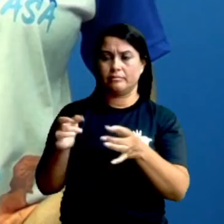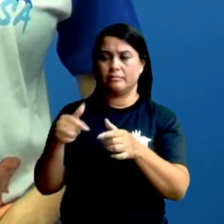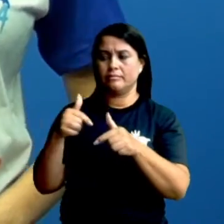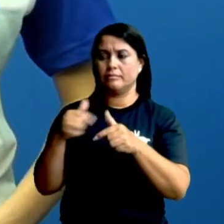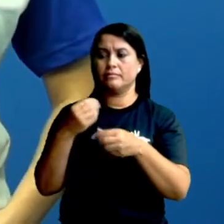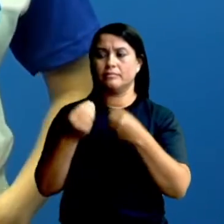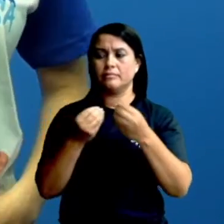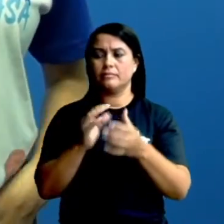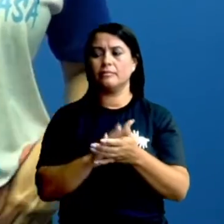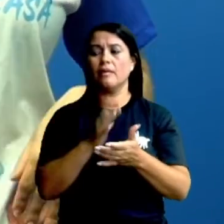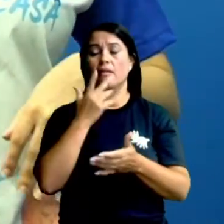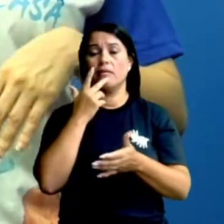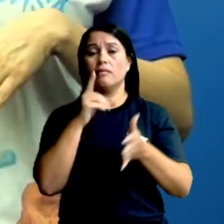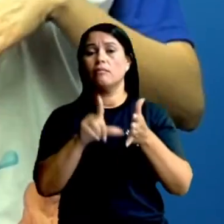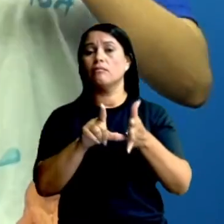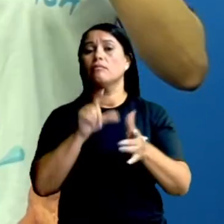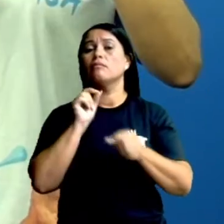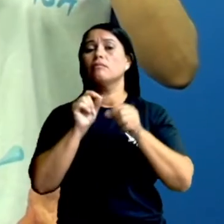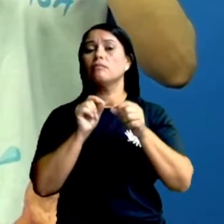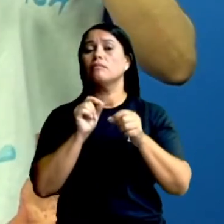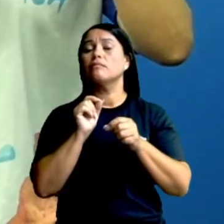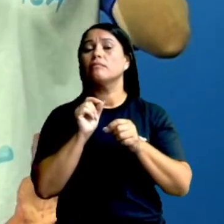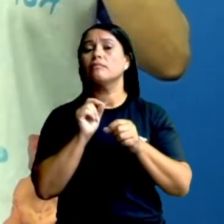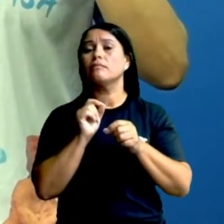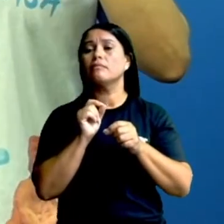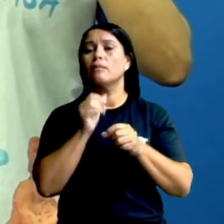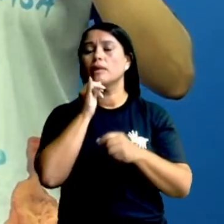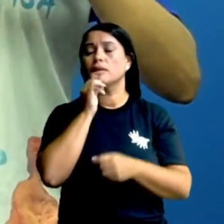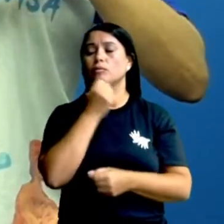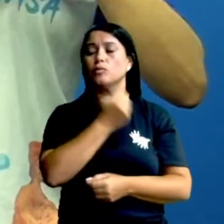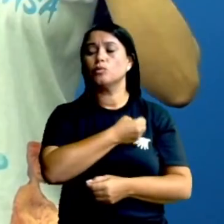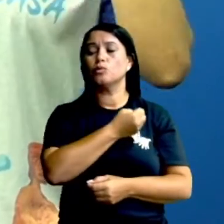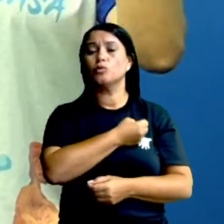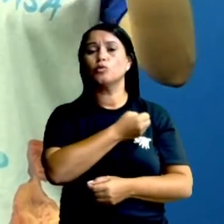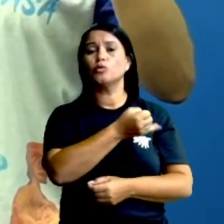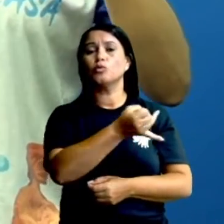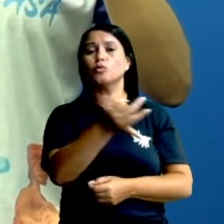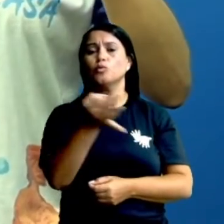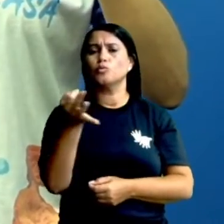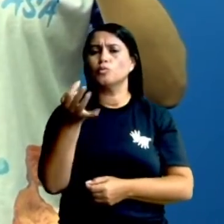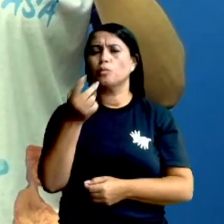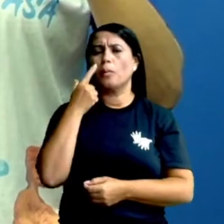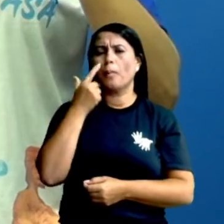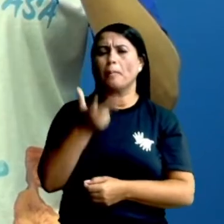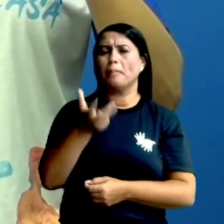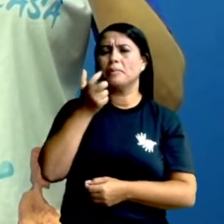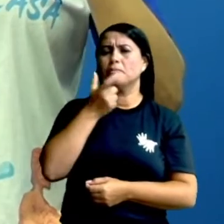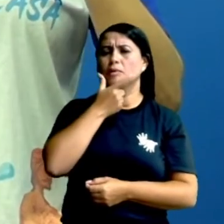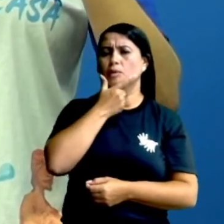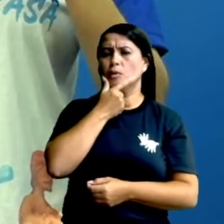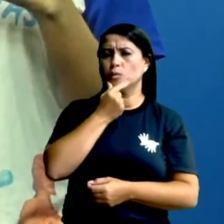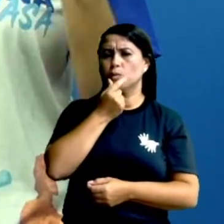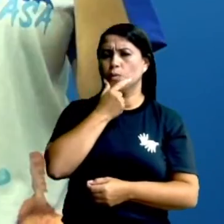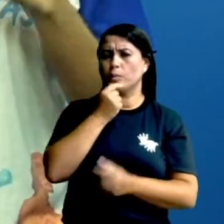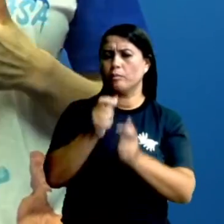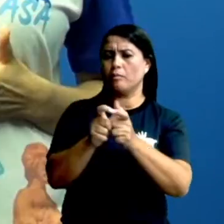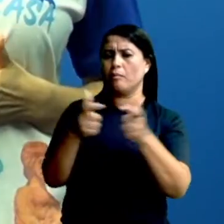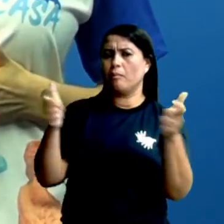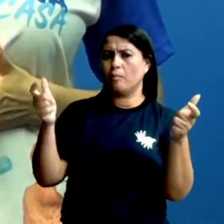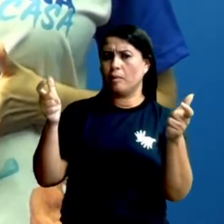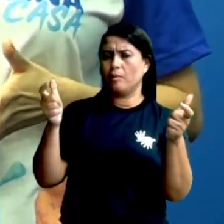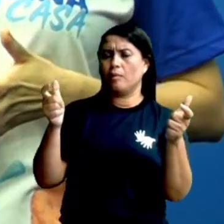para vocês sobre a questão de número. Perceberam que os homens no mercado de trabalho é bem maior que as mulheres.